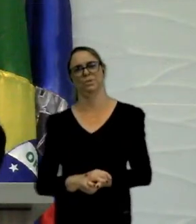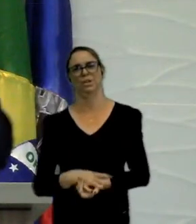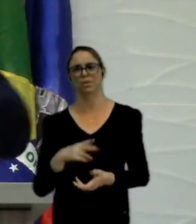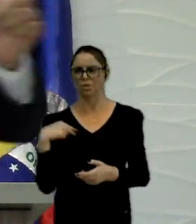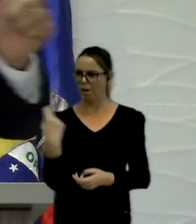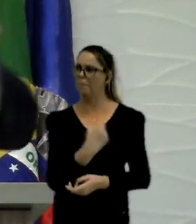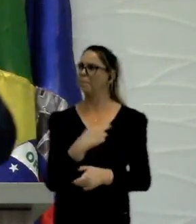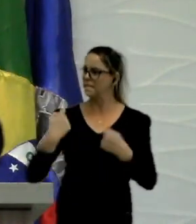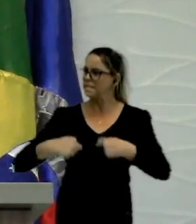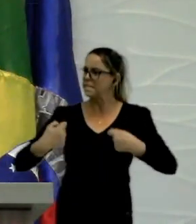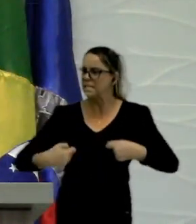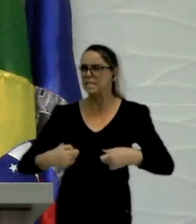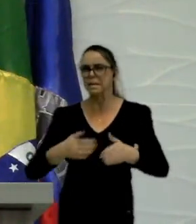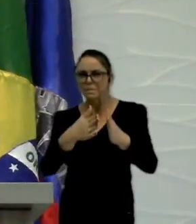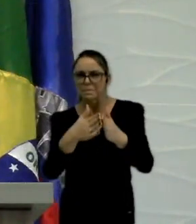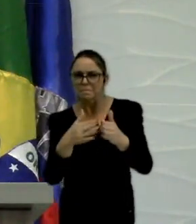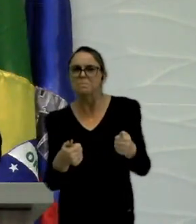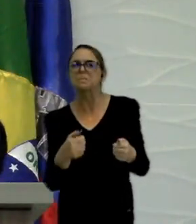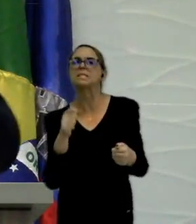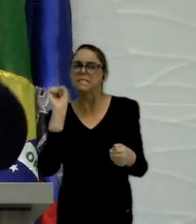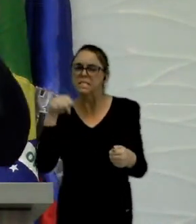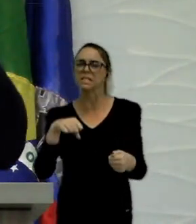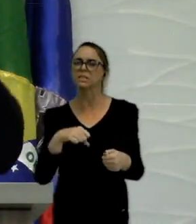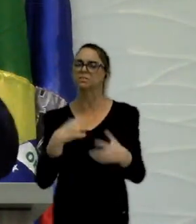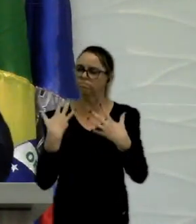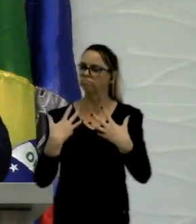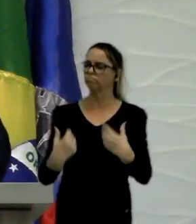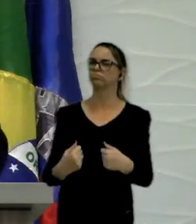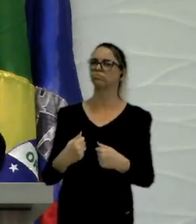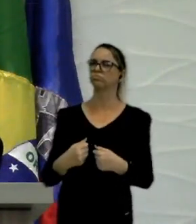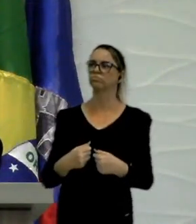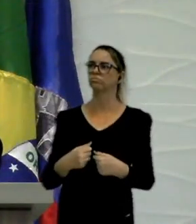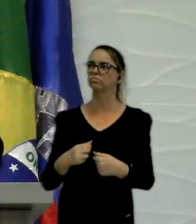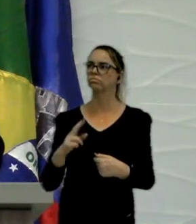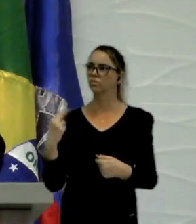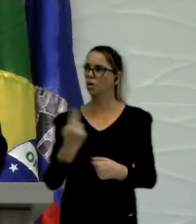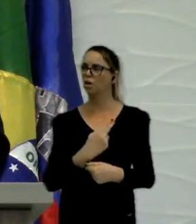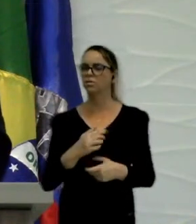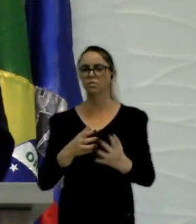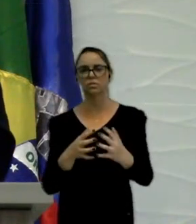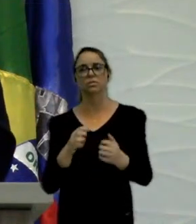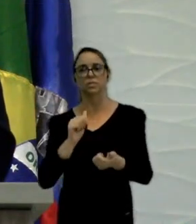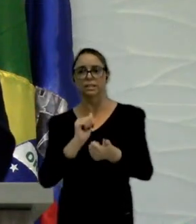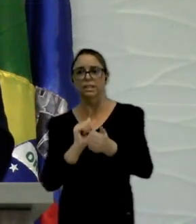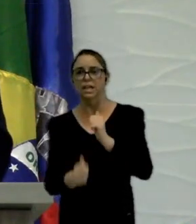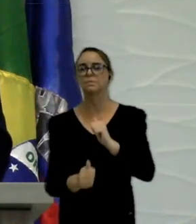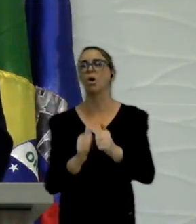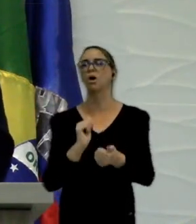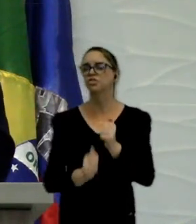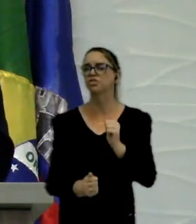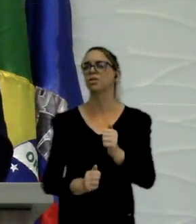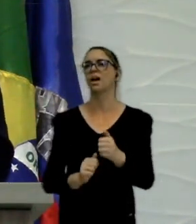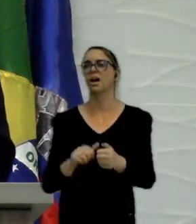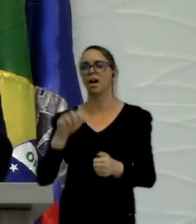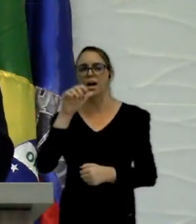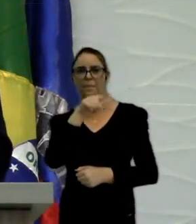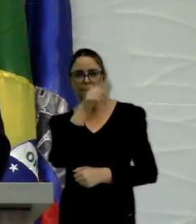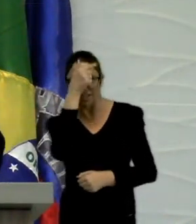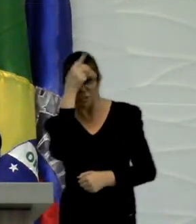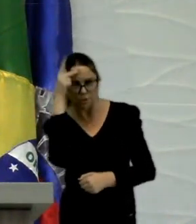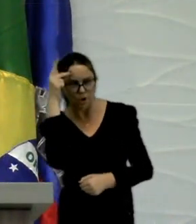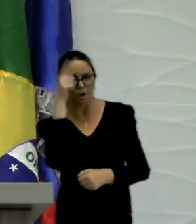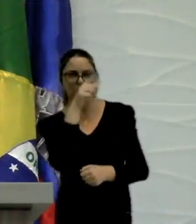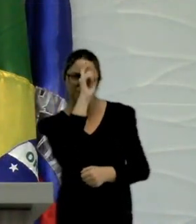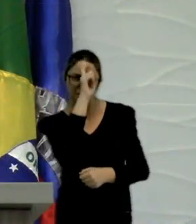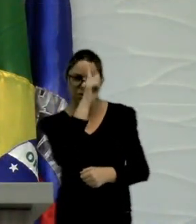necessita que esse requerimento seja atendido, que a gente favoreça, de fato, o transporte para buscar as altas, mas que o governo do estado também faça a